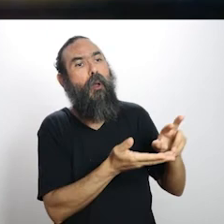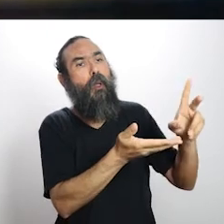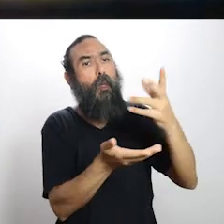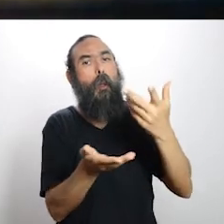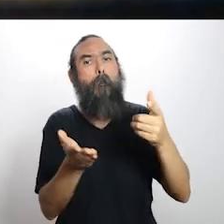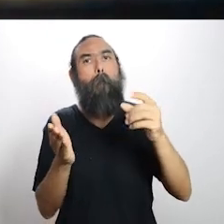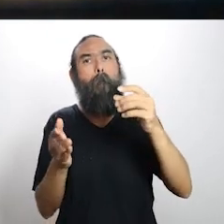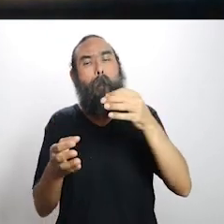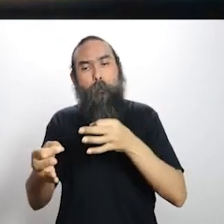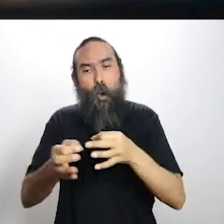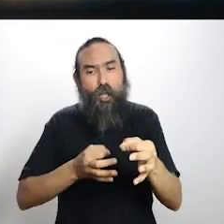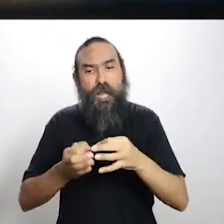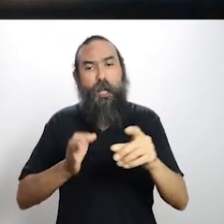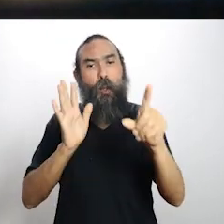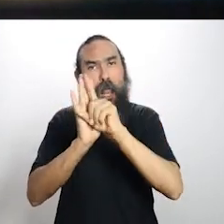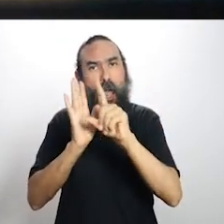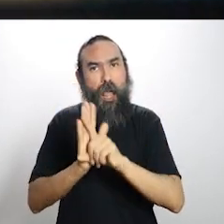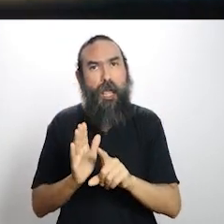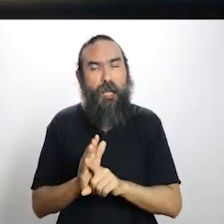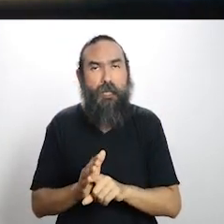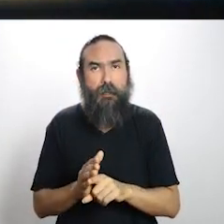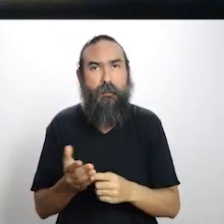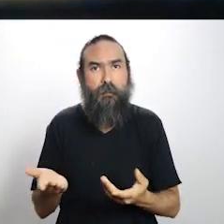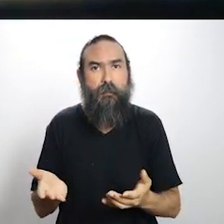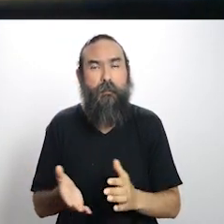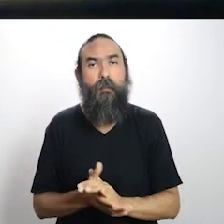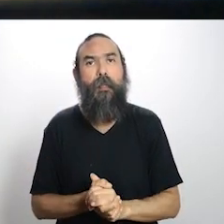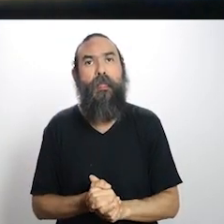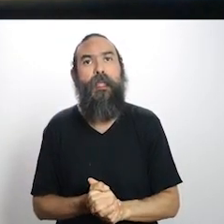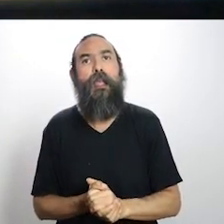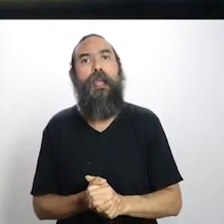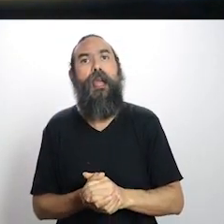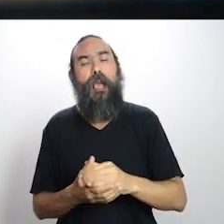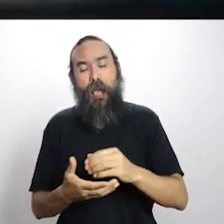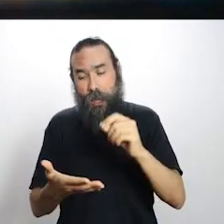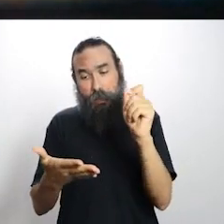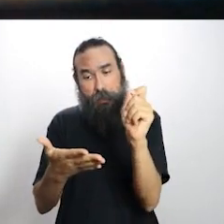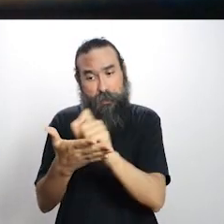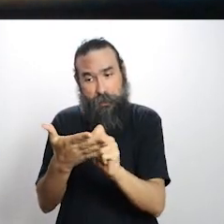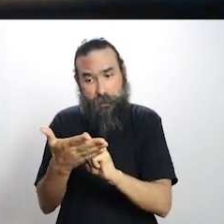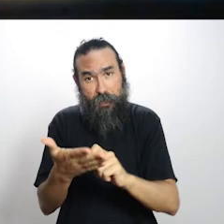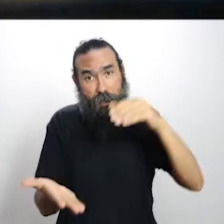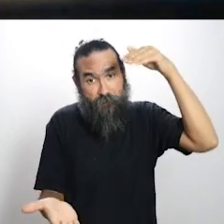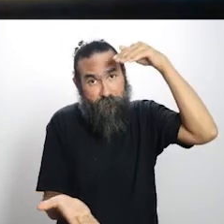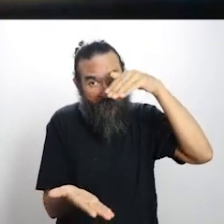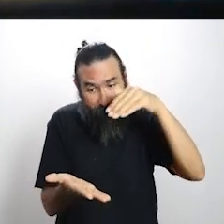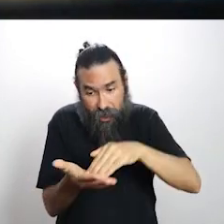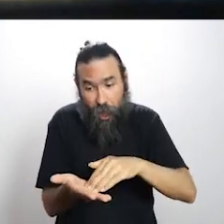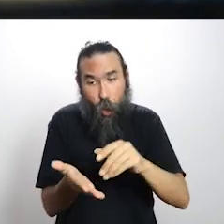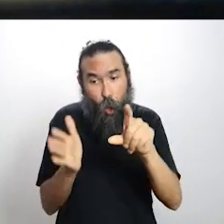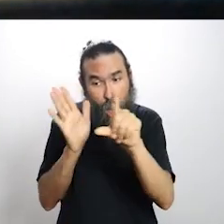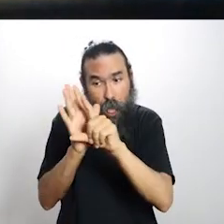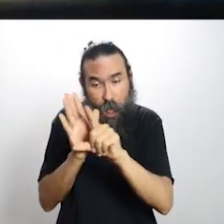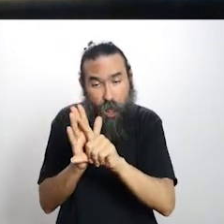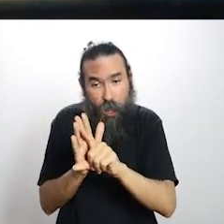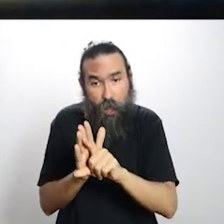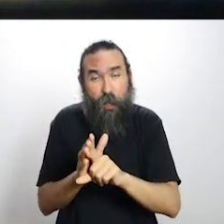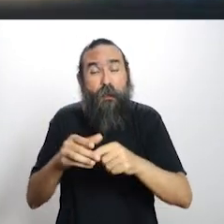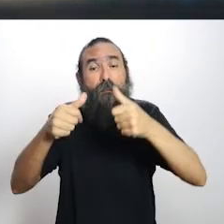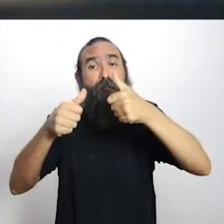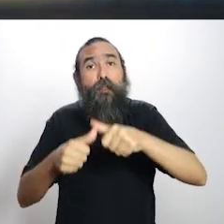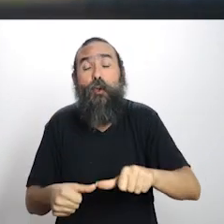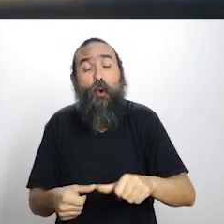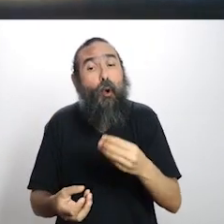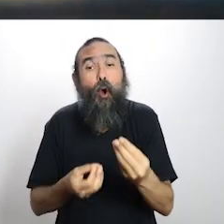que são práticas legislativas, a redação final da lei, ela ficou... Eu separo em dois